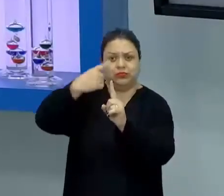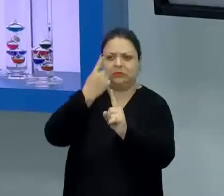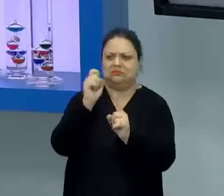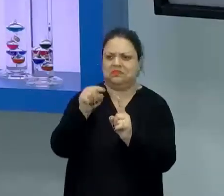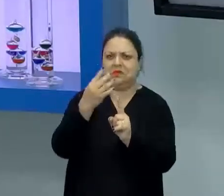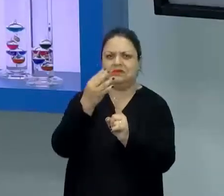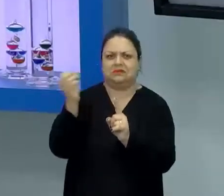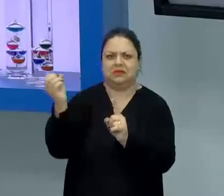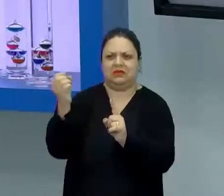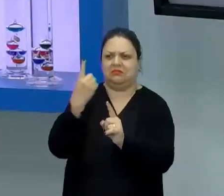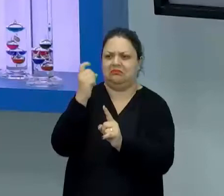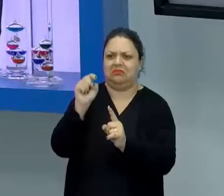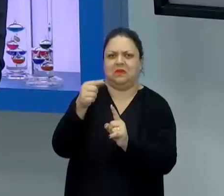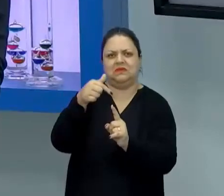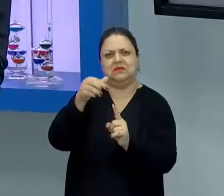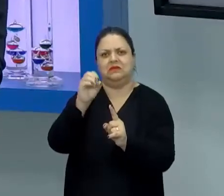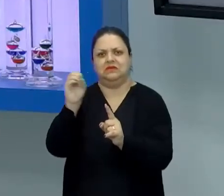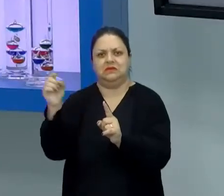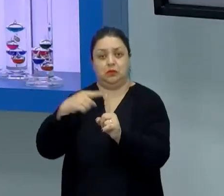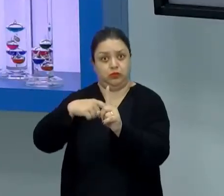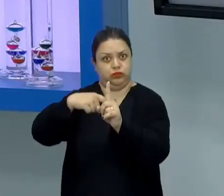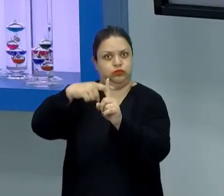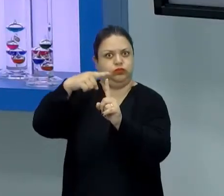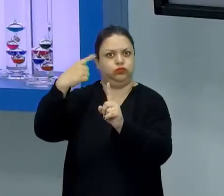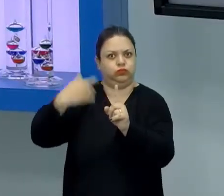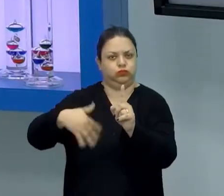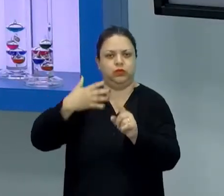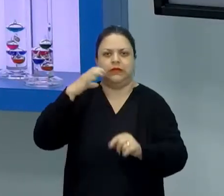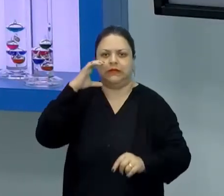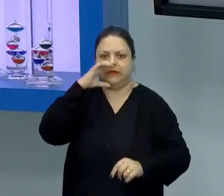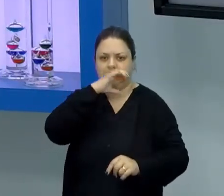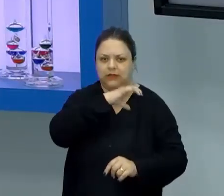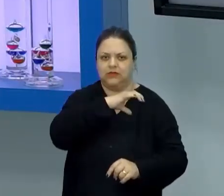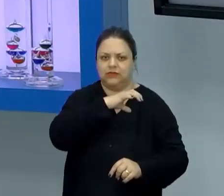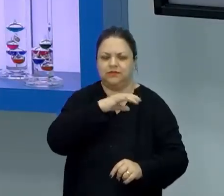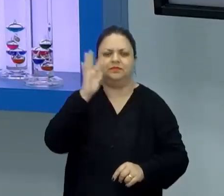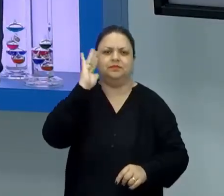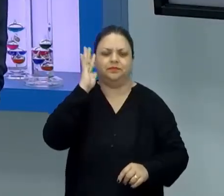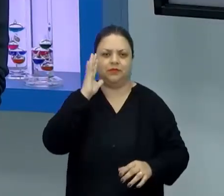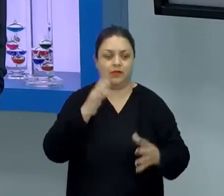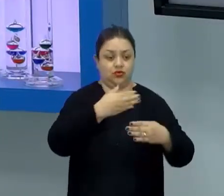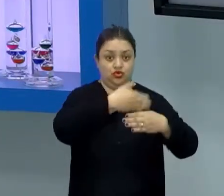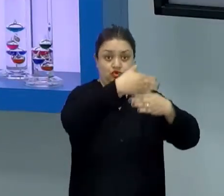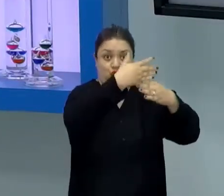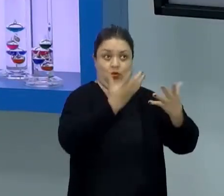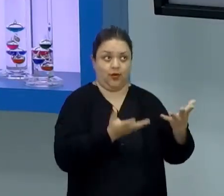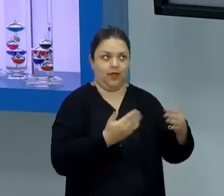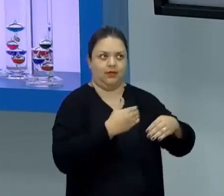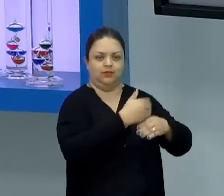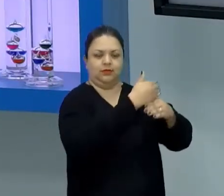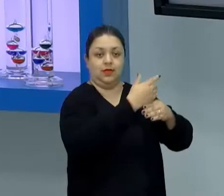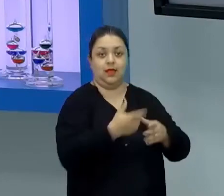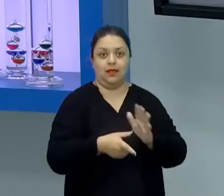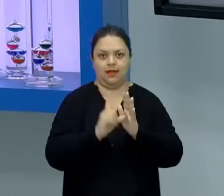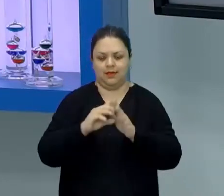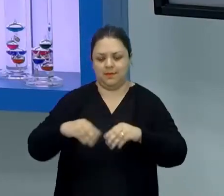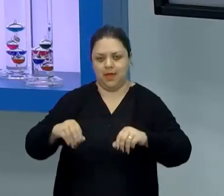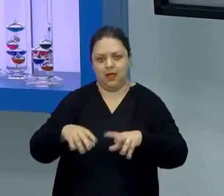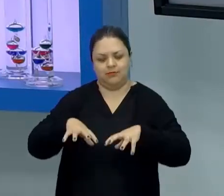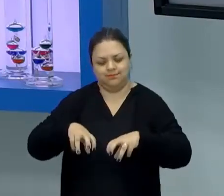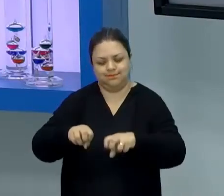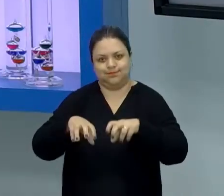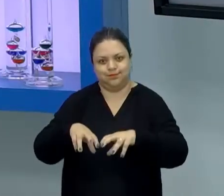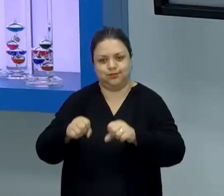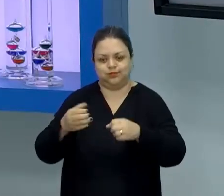tijolo. Então, para a produção de tijolo, eu vou queimar, né, eu vou cozer o barro entre 1400 e 1700 graus Celsius, tá bom?